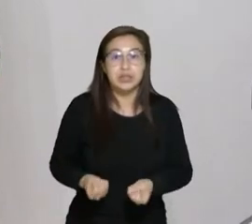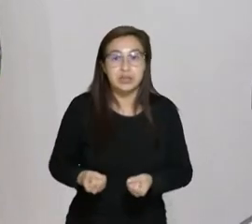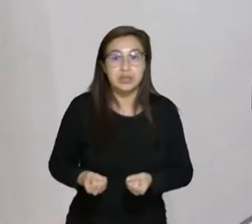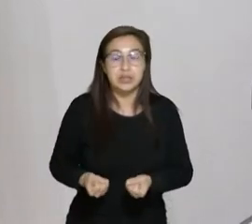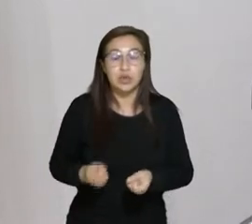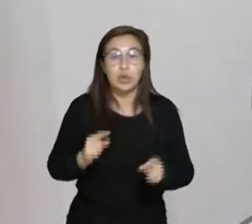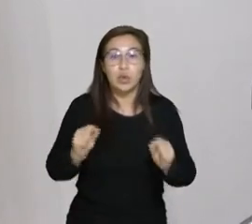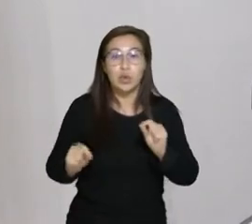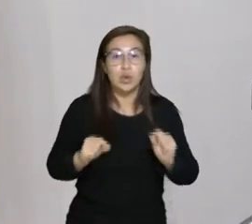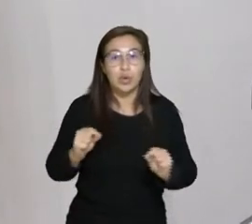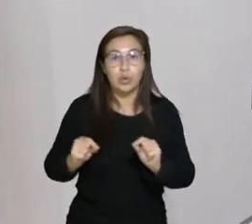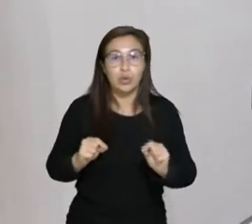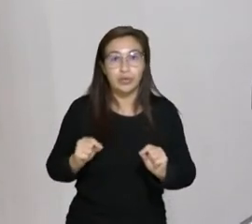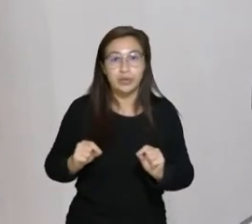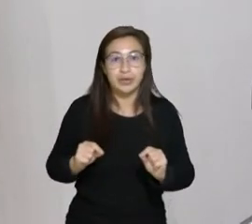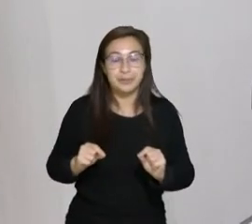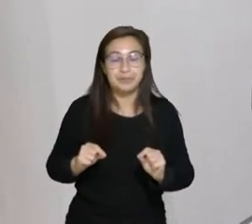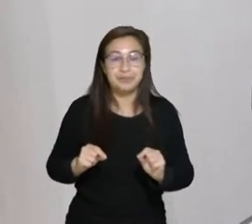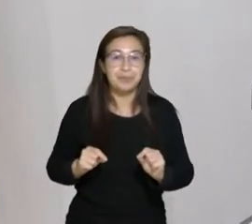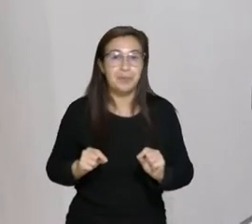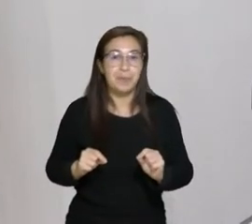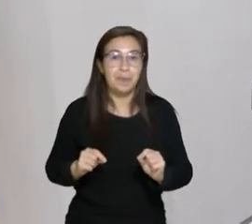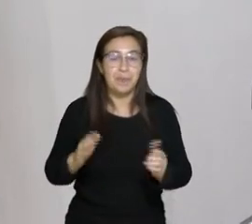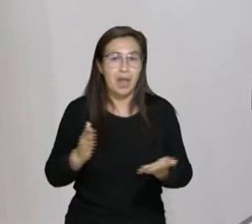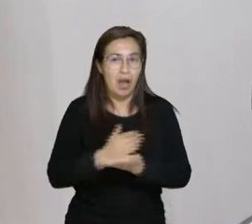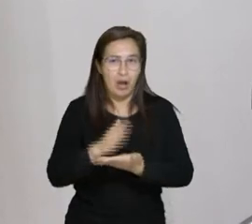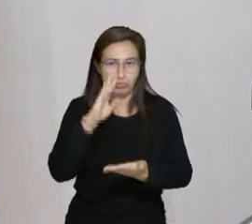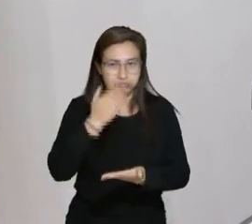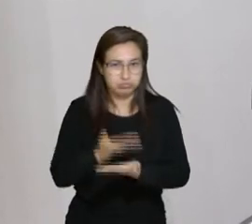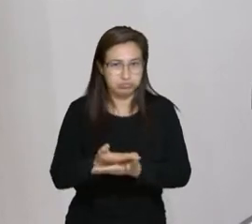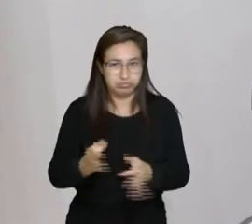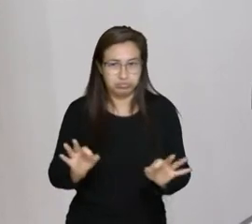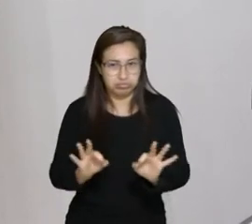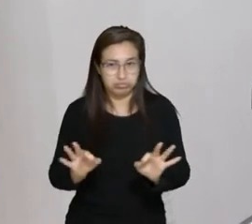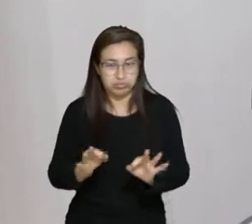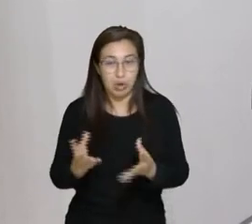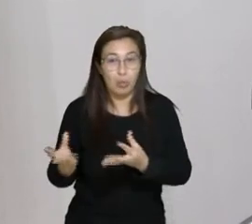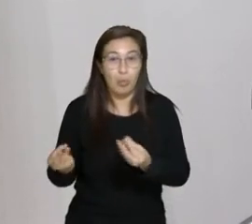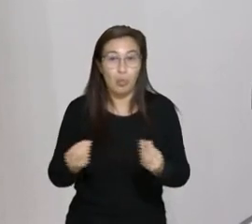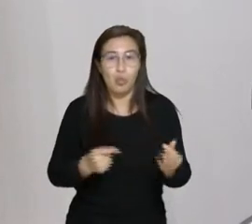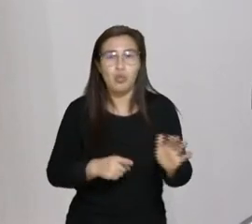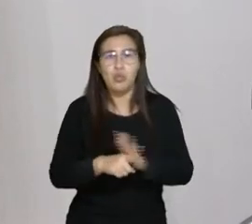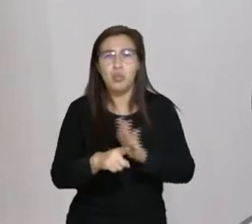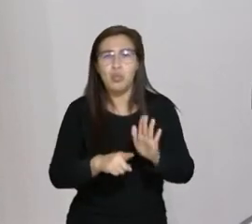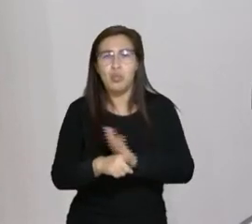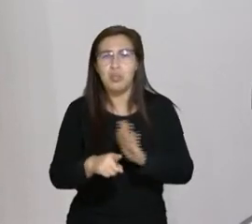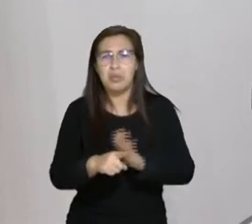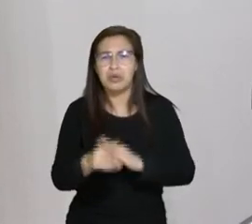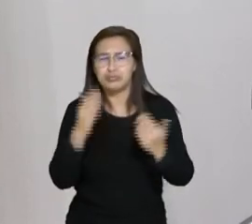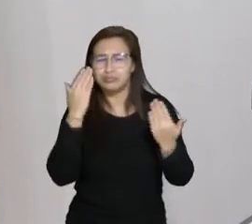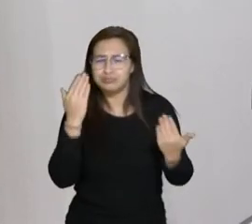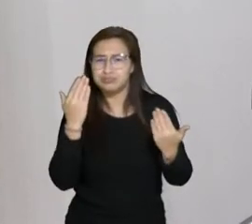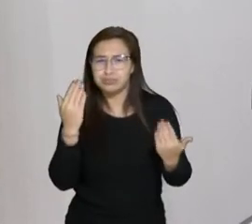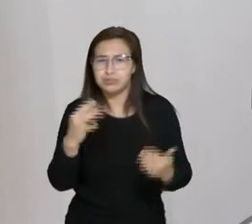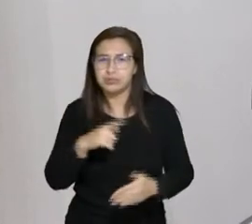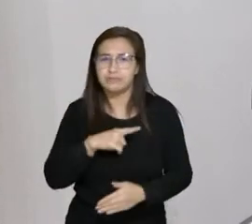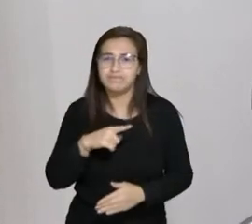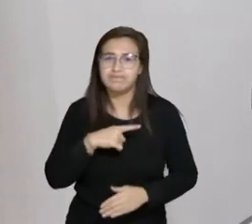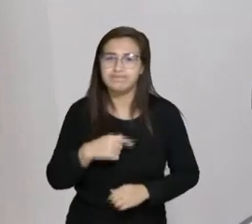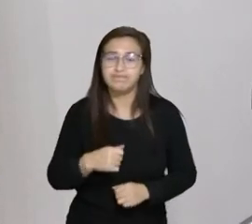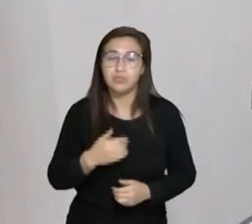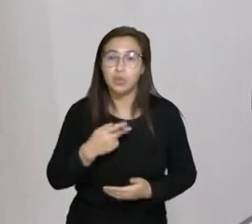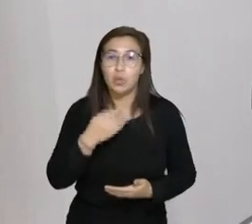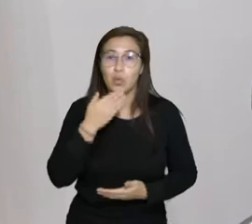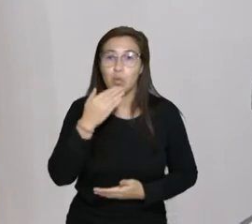desacreditada uma bandeira que era completamente desacreditada e questionada por muitos quando nós começamos a falar sobre